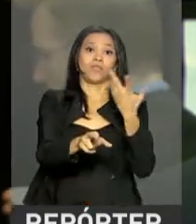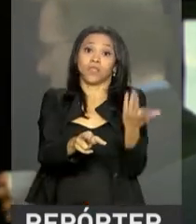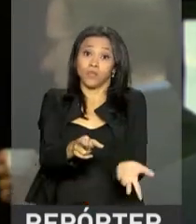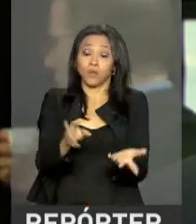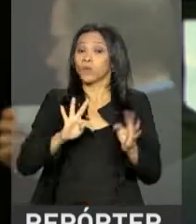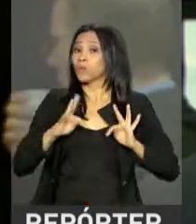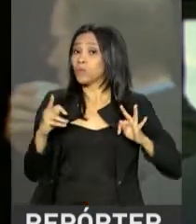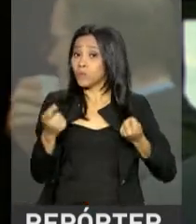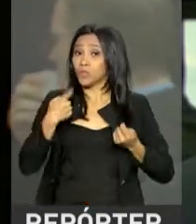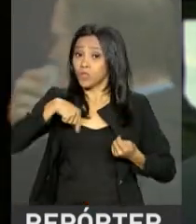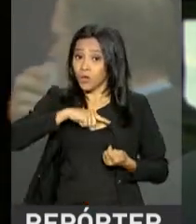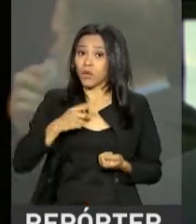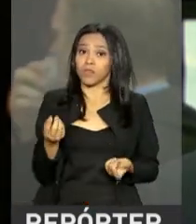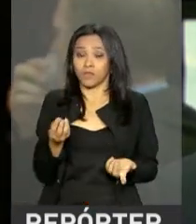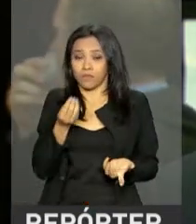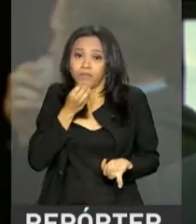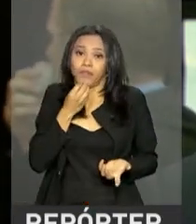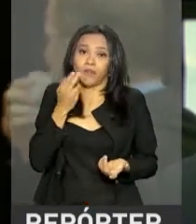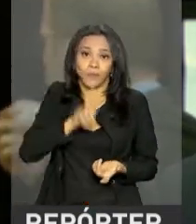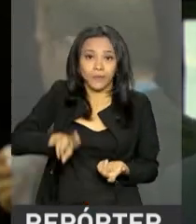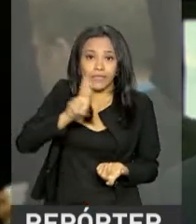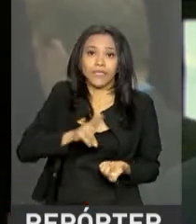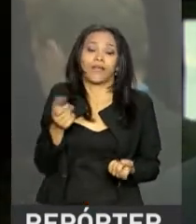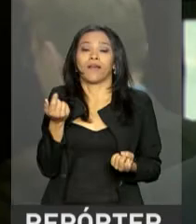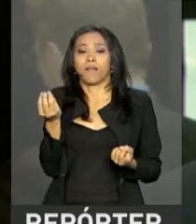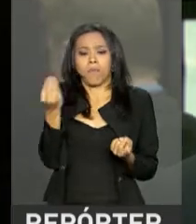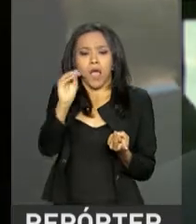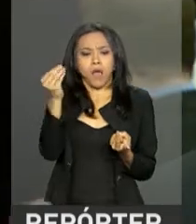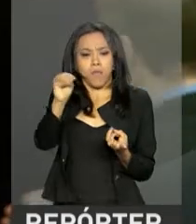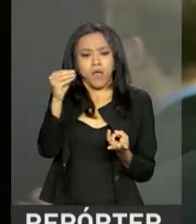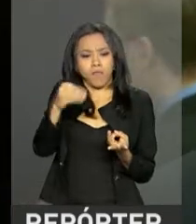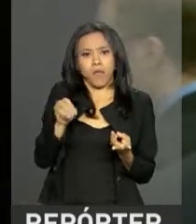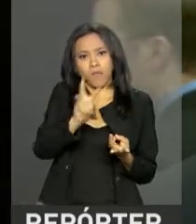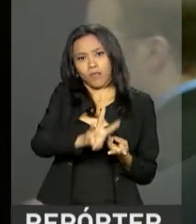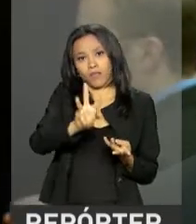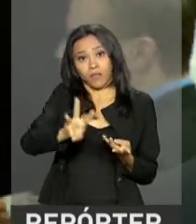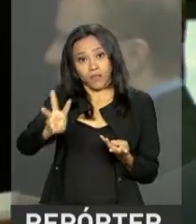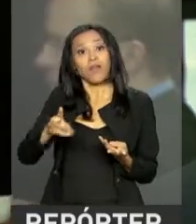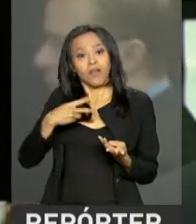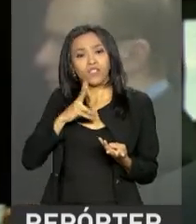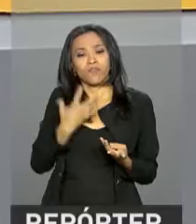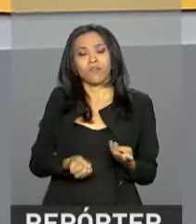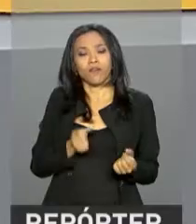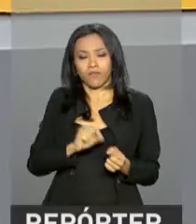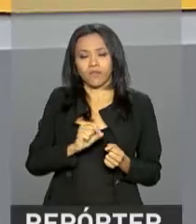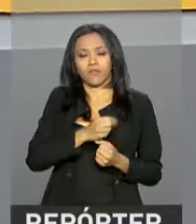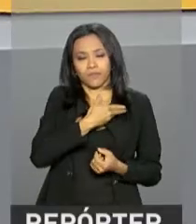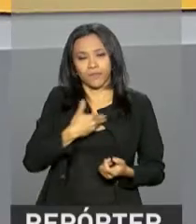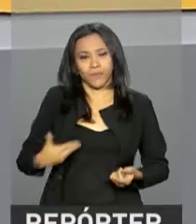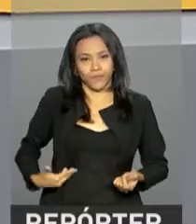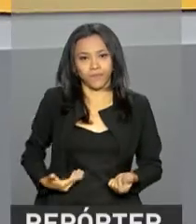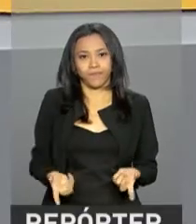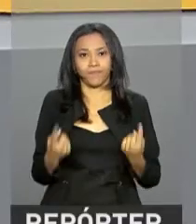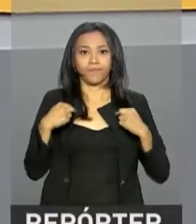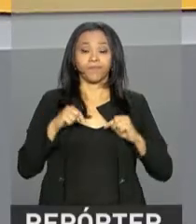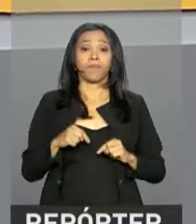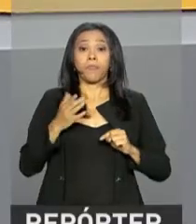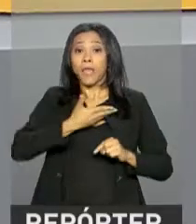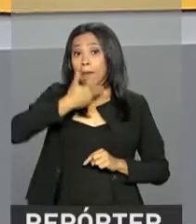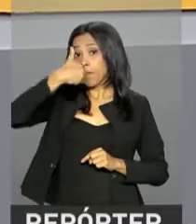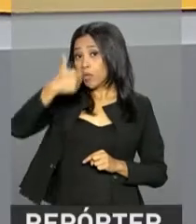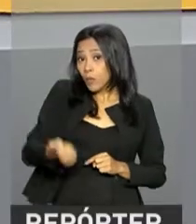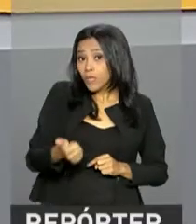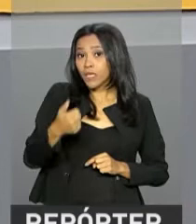tudo que a gente puder botar em plataforma digital para o acesso ao cidadão, nós vamos fazer. A melhoria na qualidade